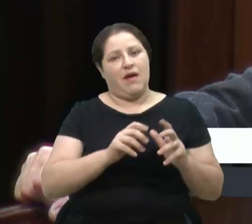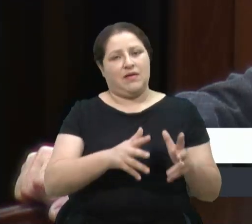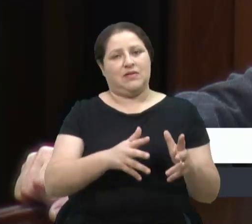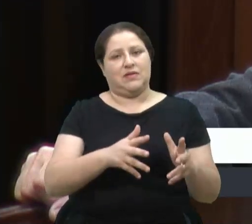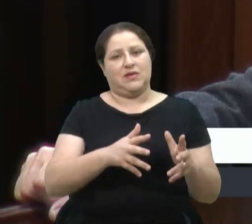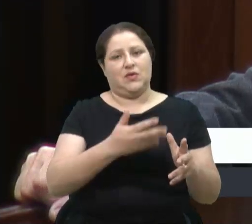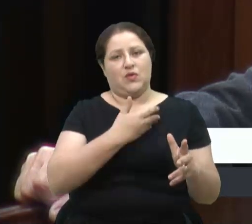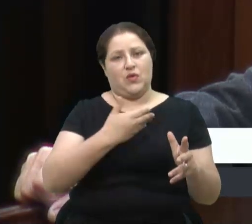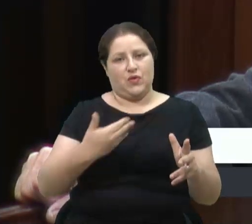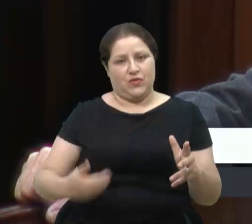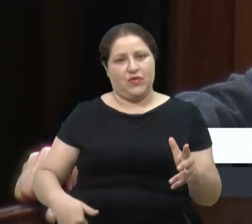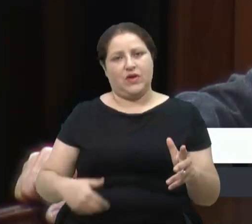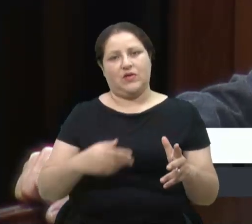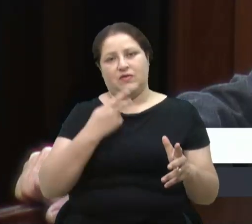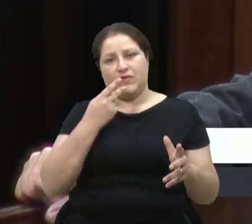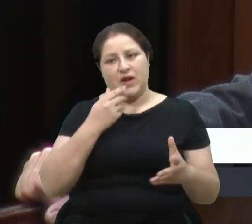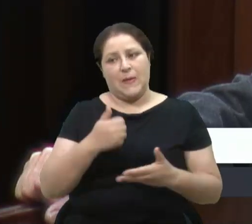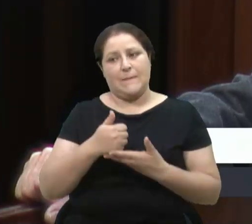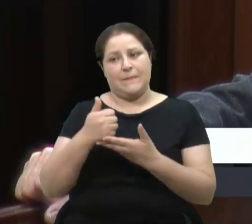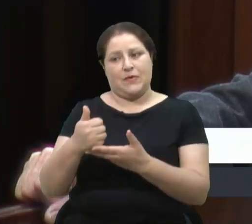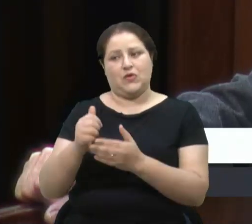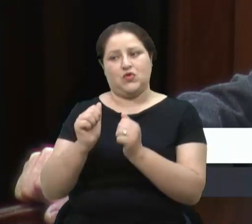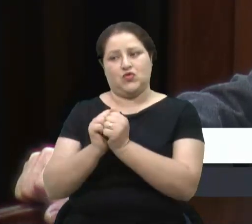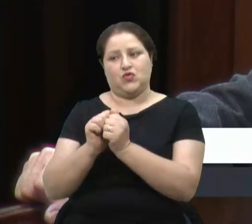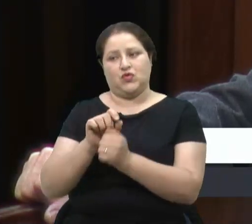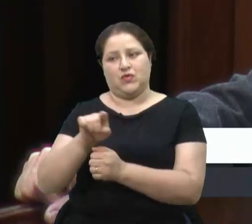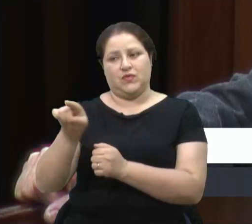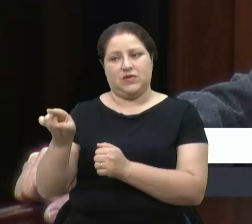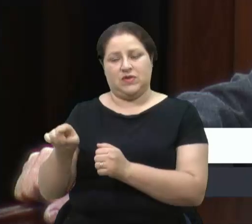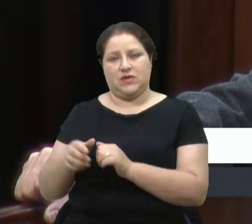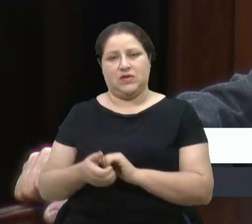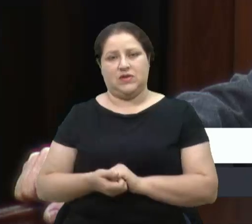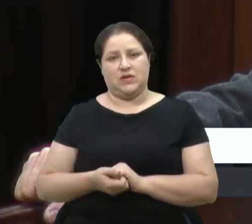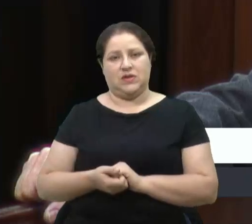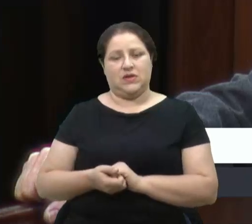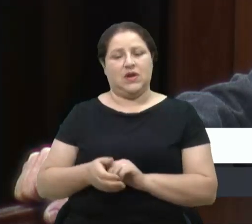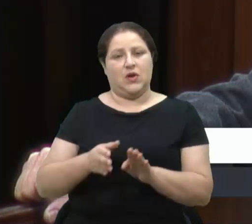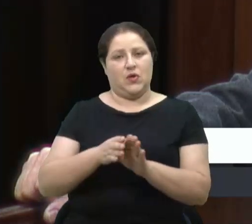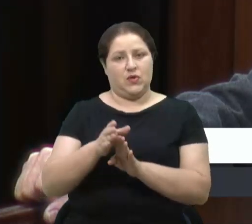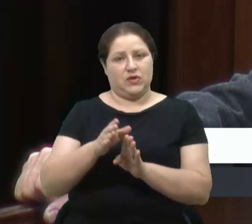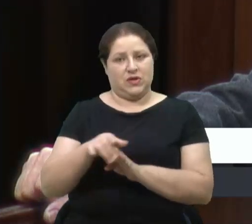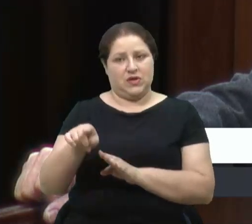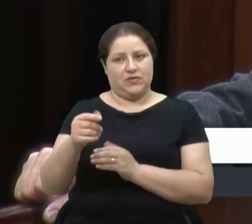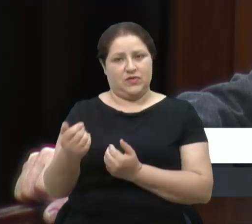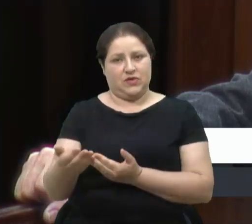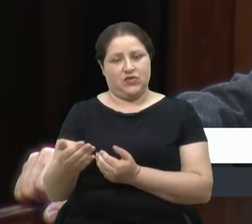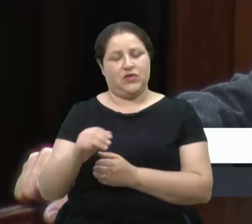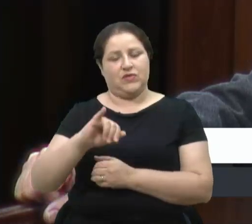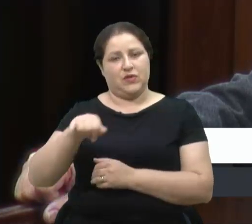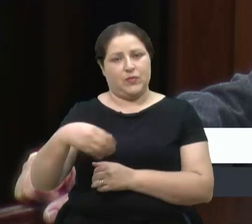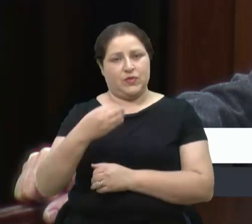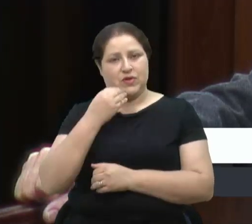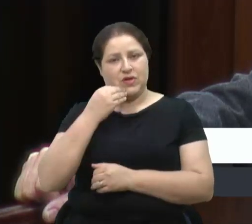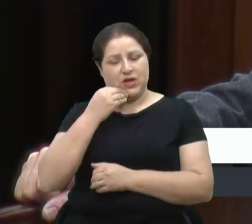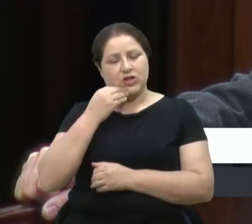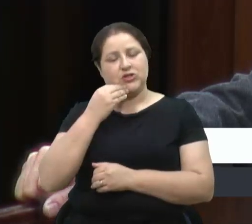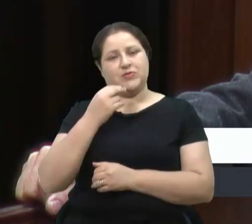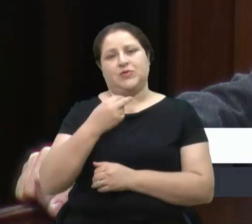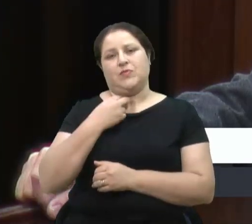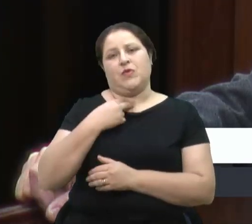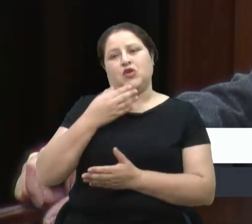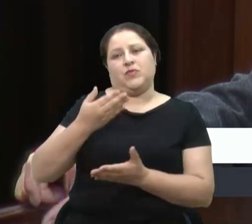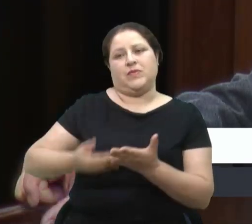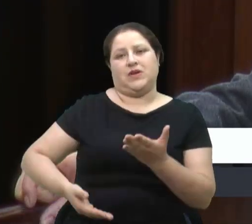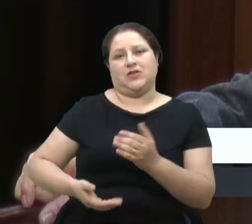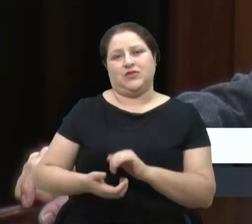dizer estamos juntos estamos com vocês e jovens aproveitem essa oportunidade porque